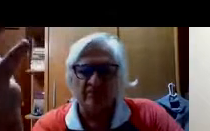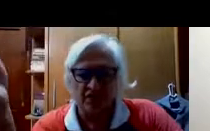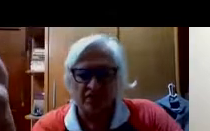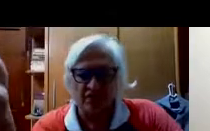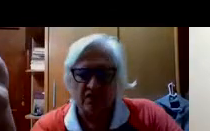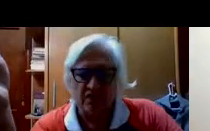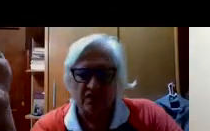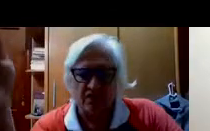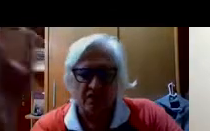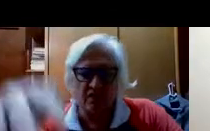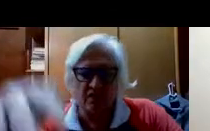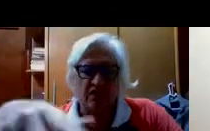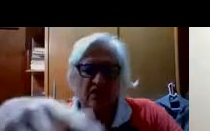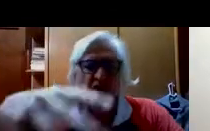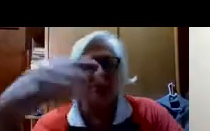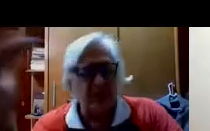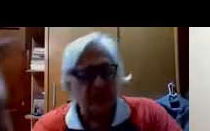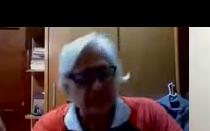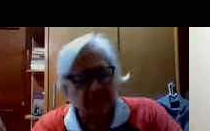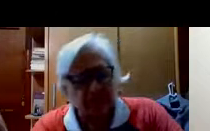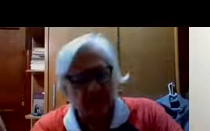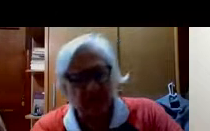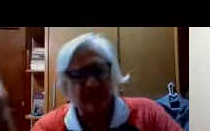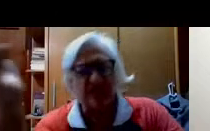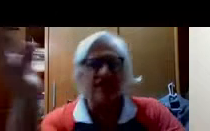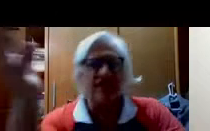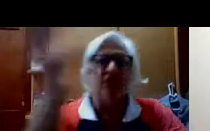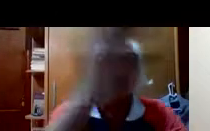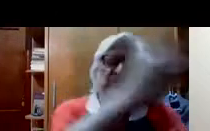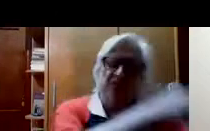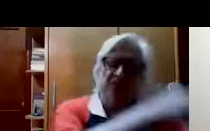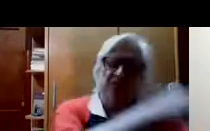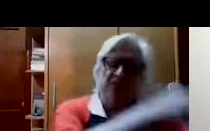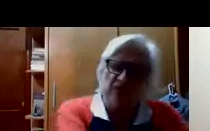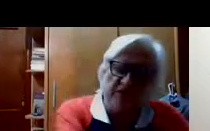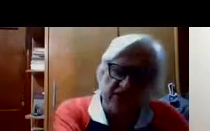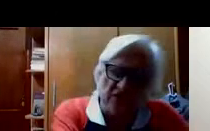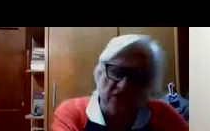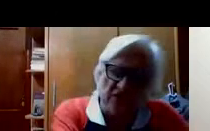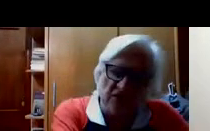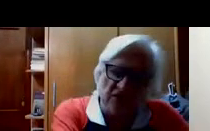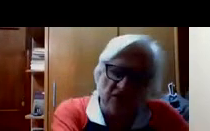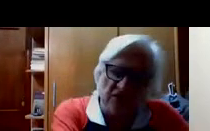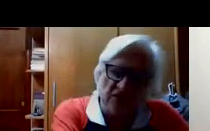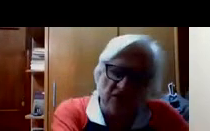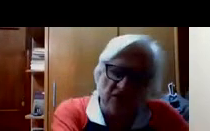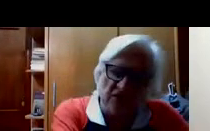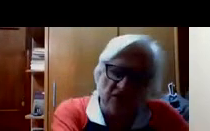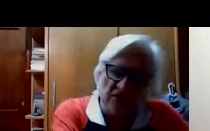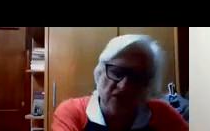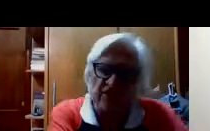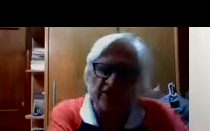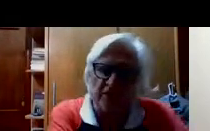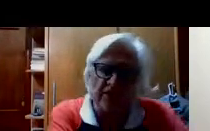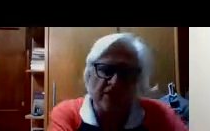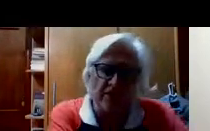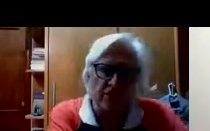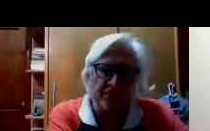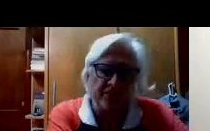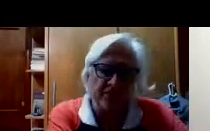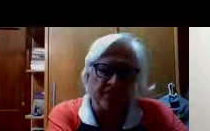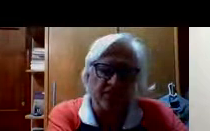outras aplicações, e também seca ela vai entrar num processo de fabricação do alumínio, que é um